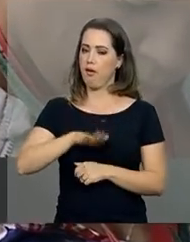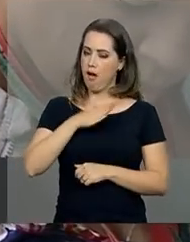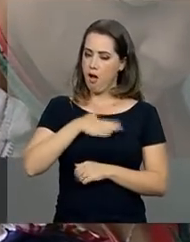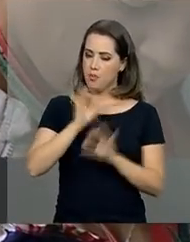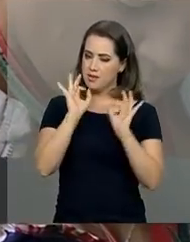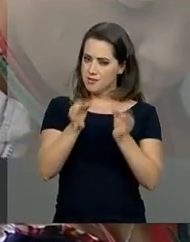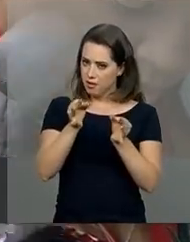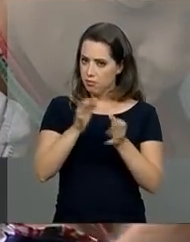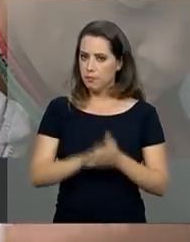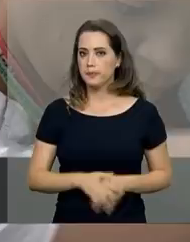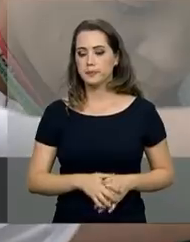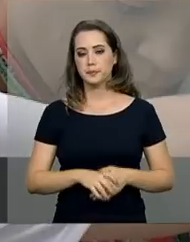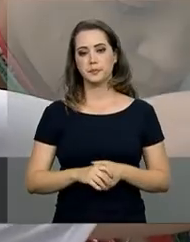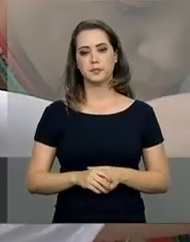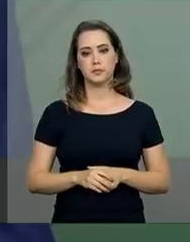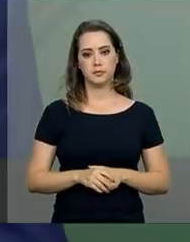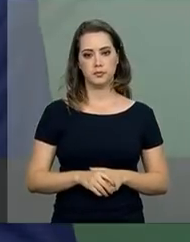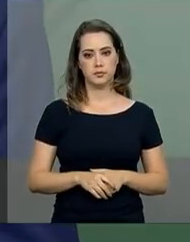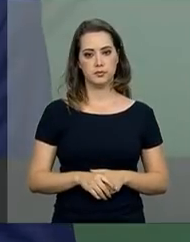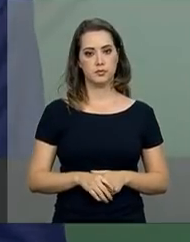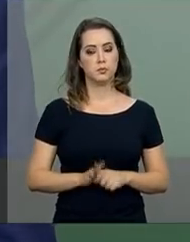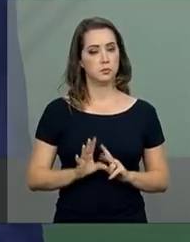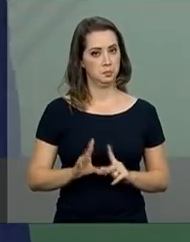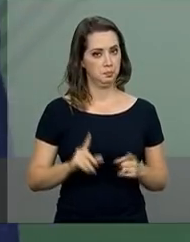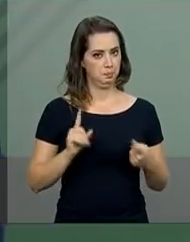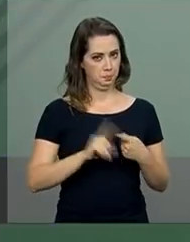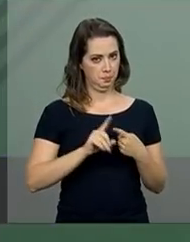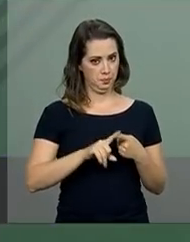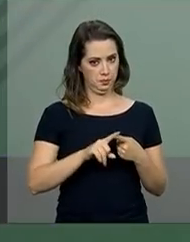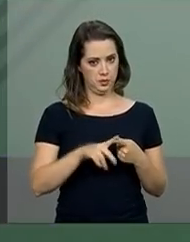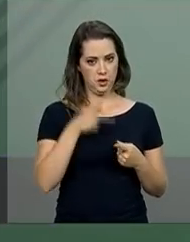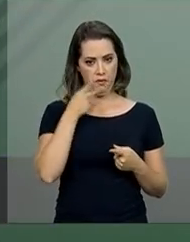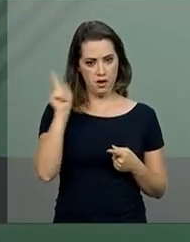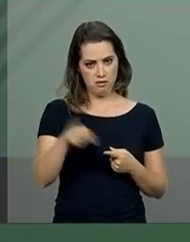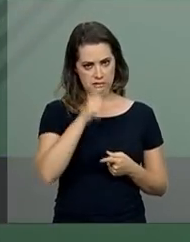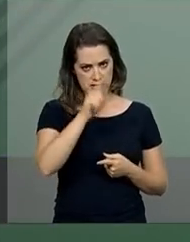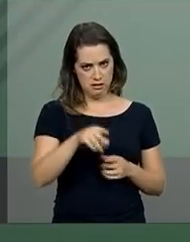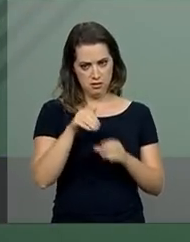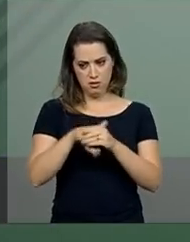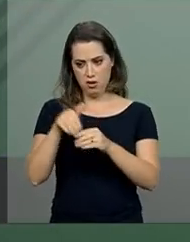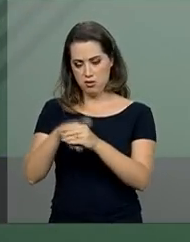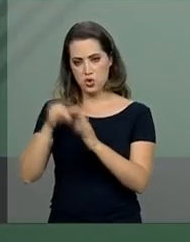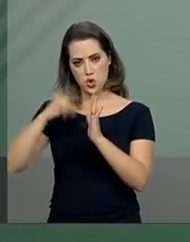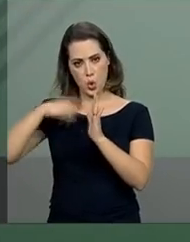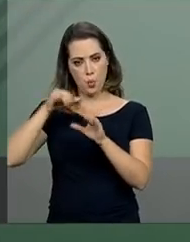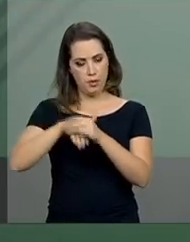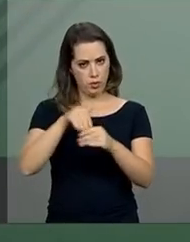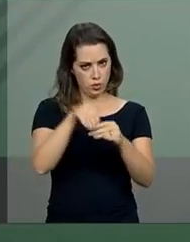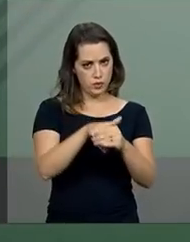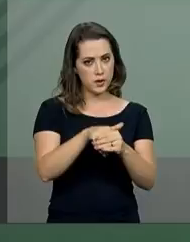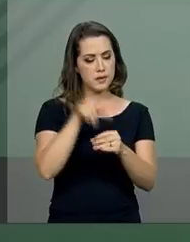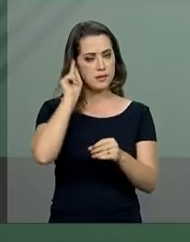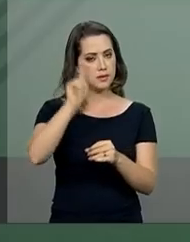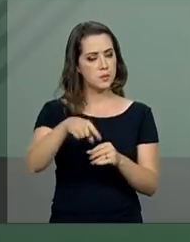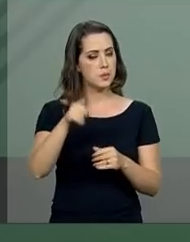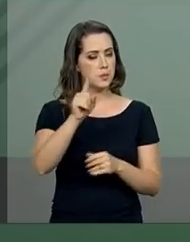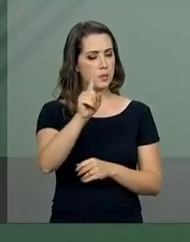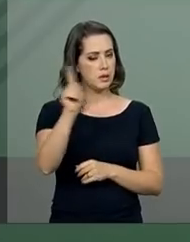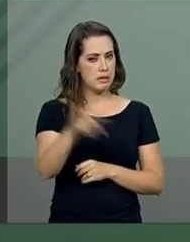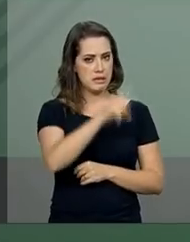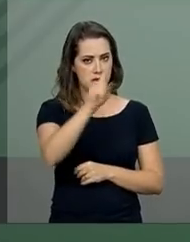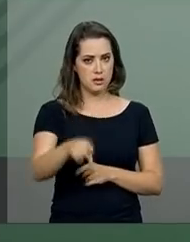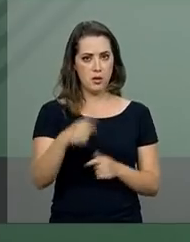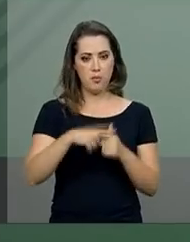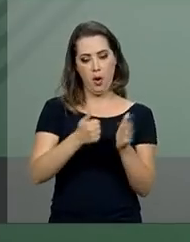civilizada em primeiro lugar a questão relativa aos cancelamento de títulos de títulos eleitorais em razão